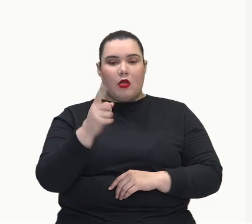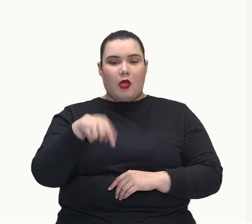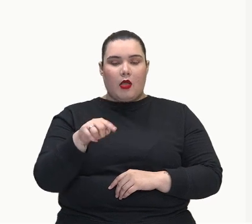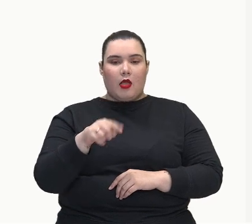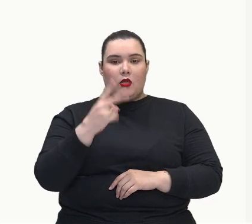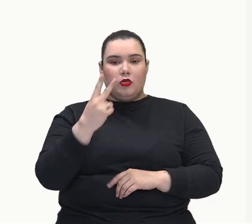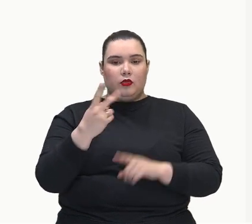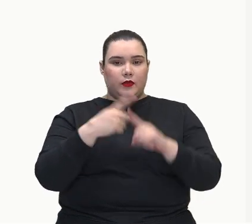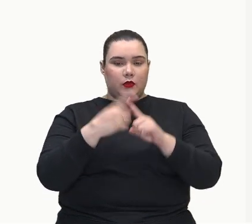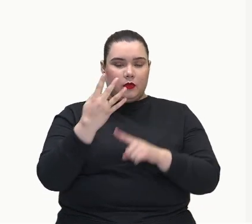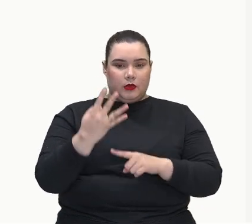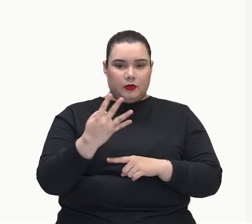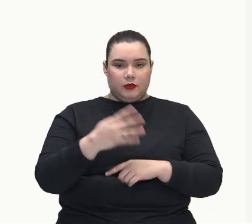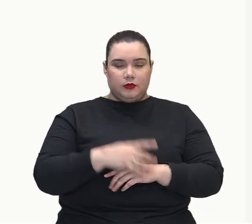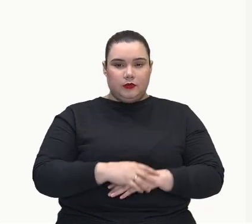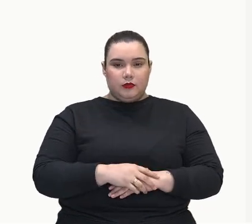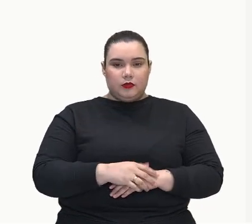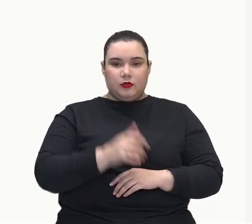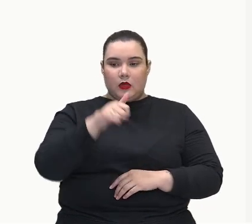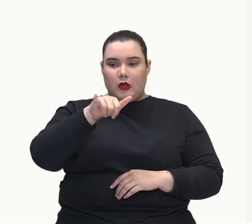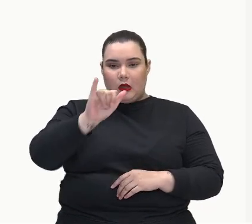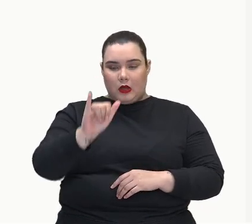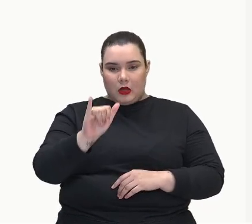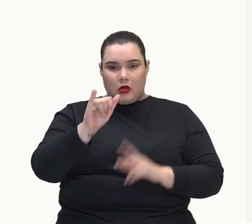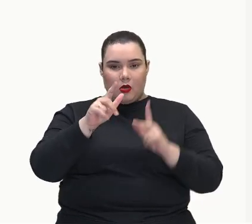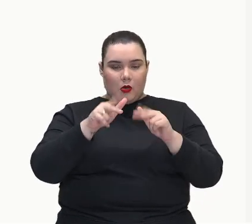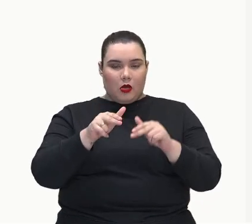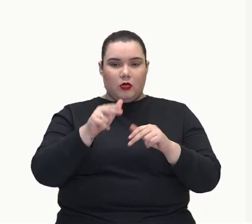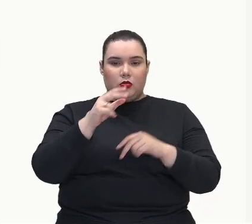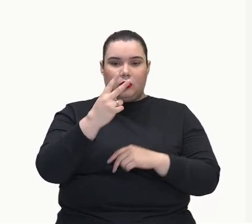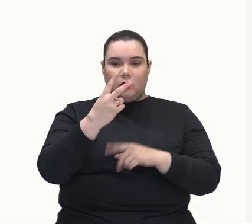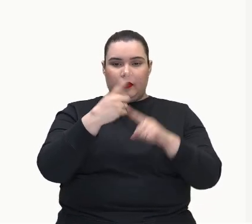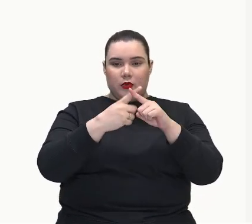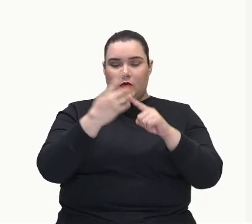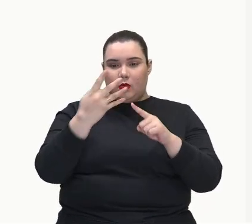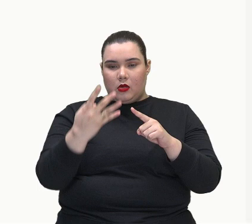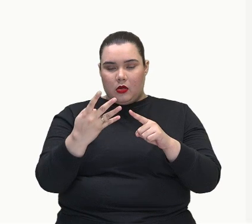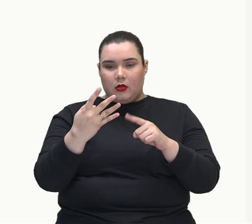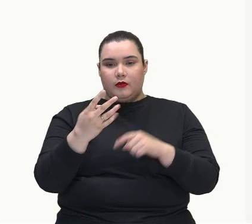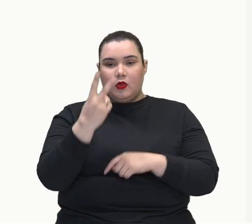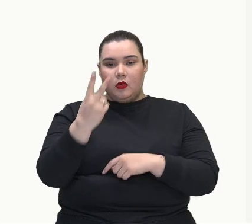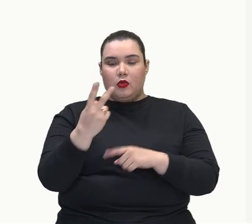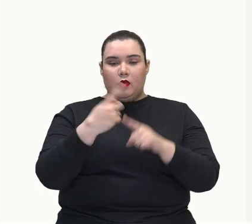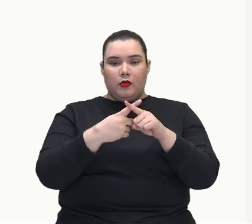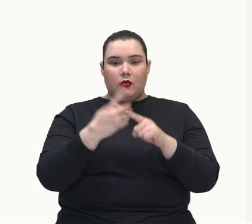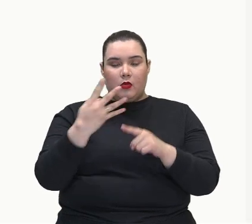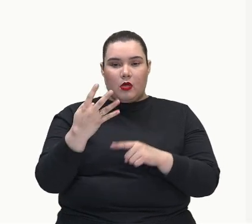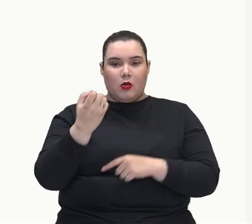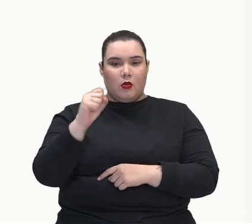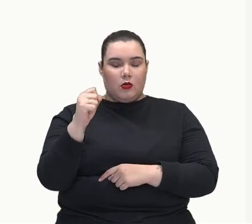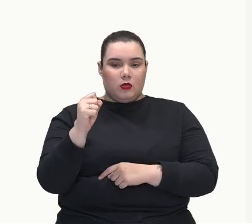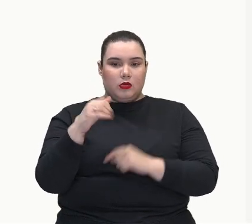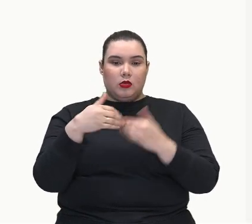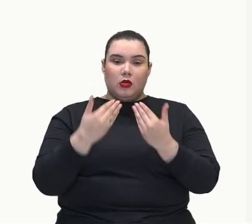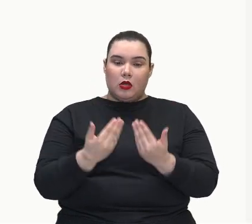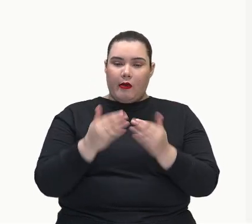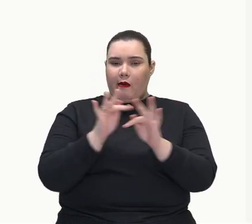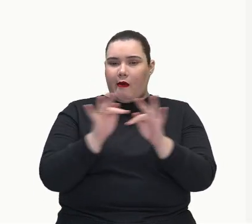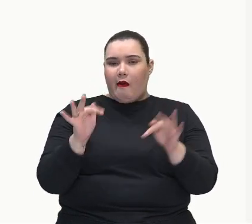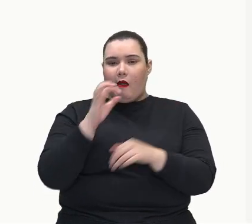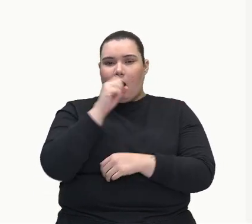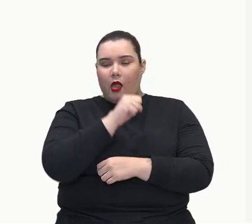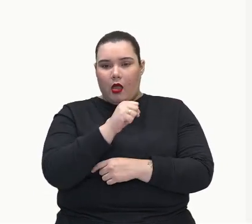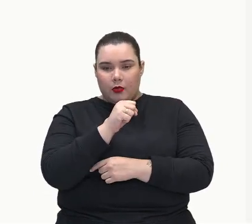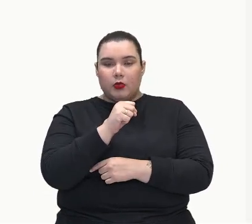vezes 4. Então, vamos ter y igual a 2 vezes 4. 2 vezes 4 é 8. Então, de forma bem rápida, a